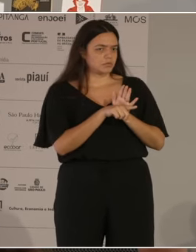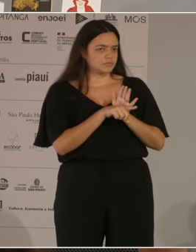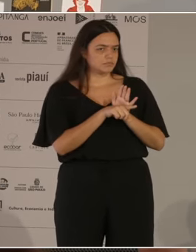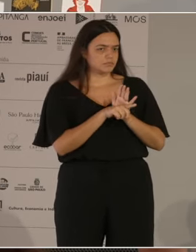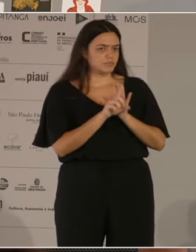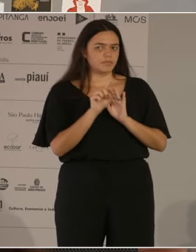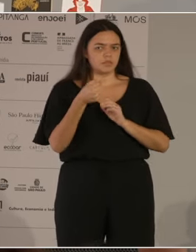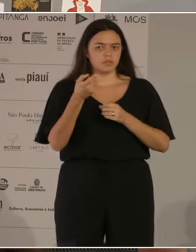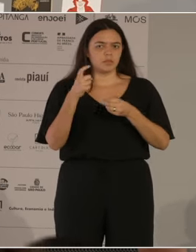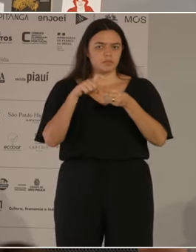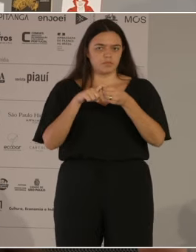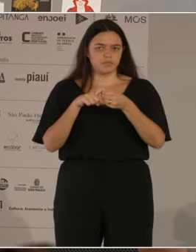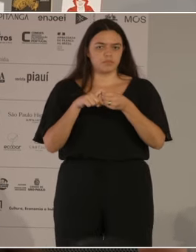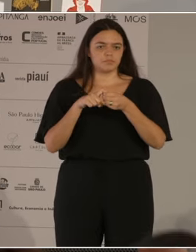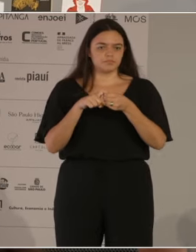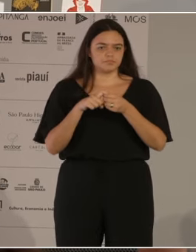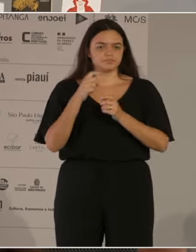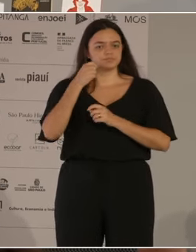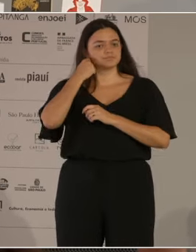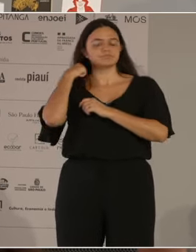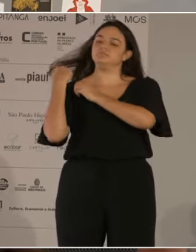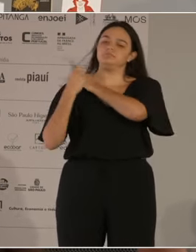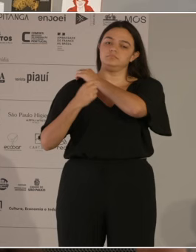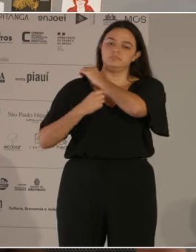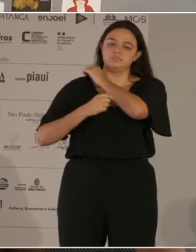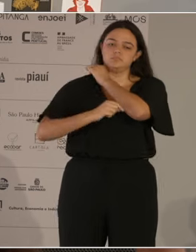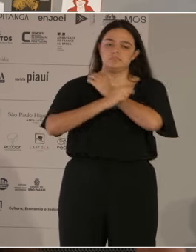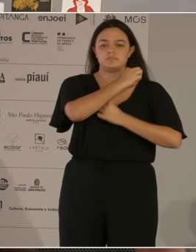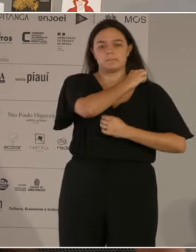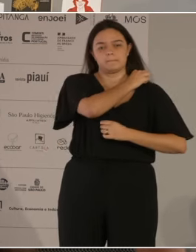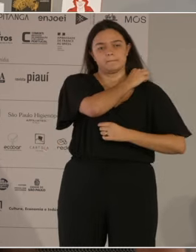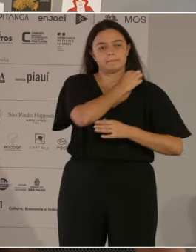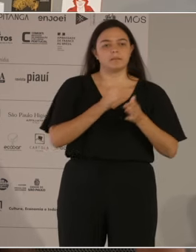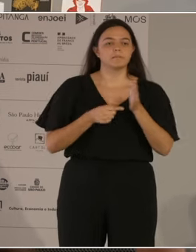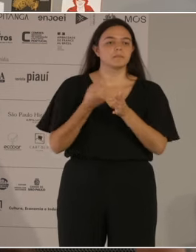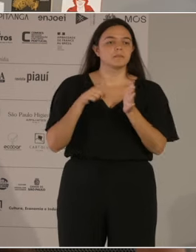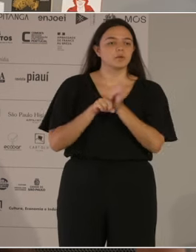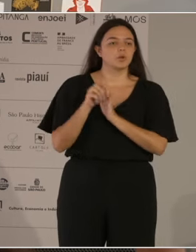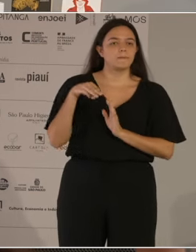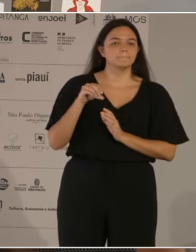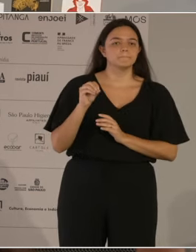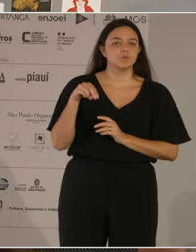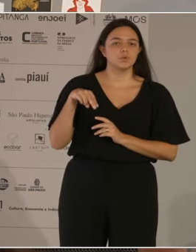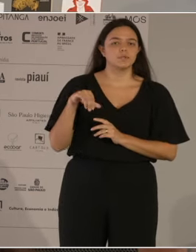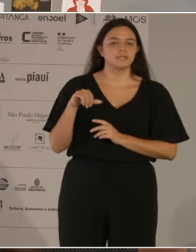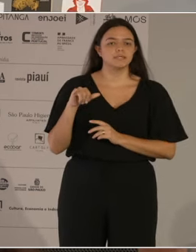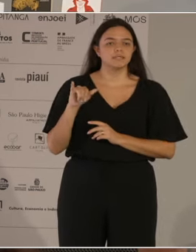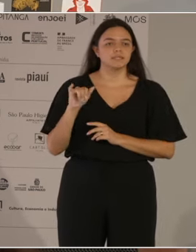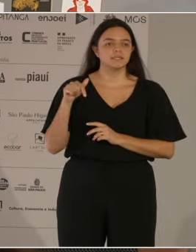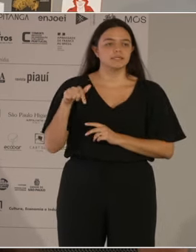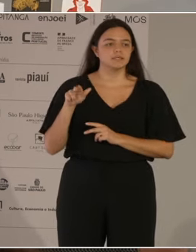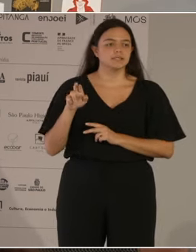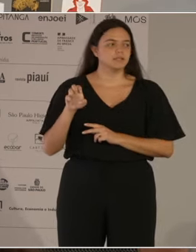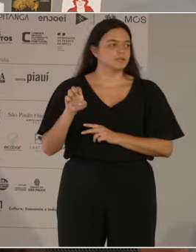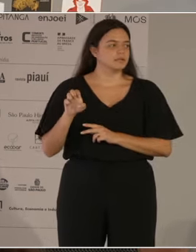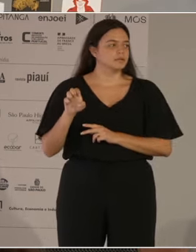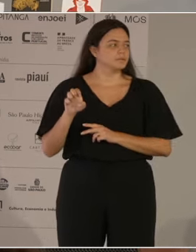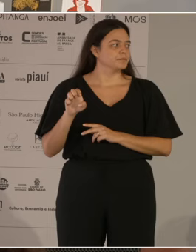né? Então, a primeira pergunta vem da Monique Cardona, desculpe se eu não... que é a